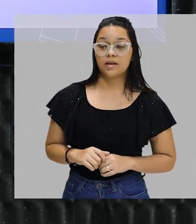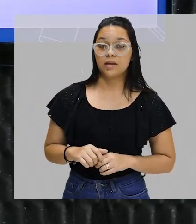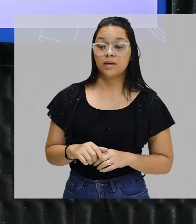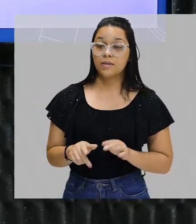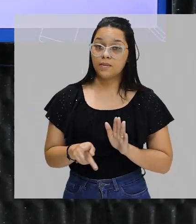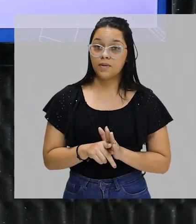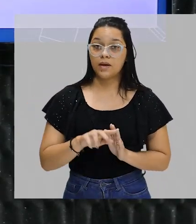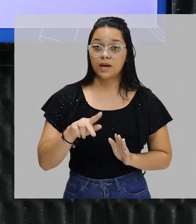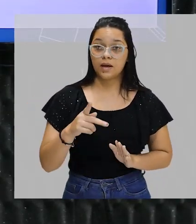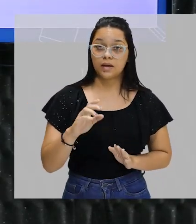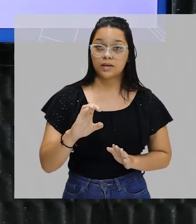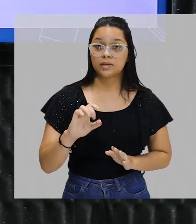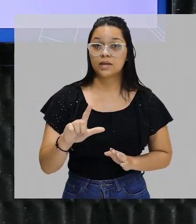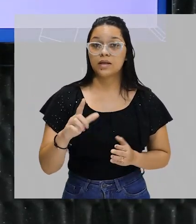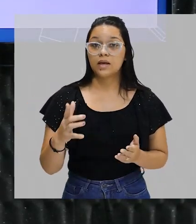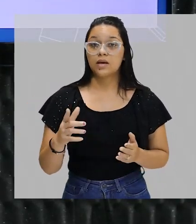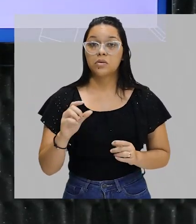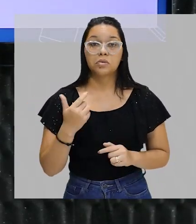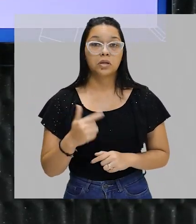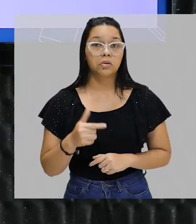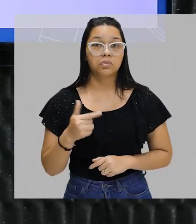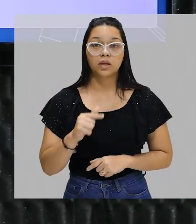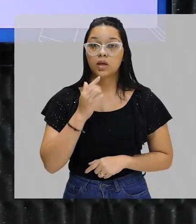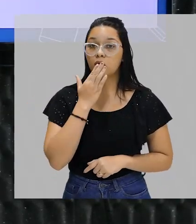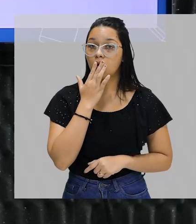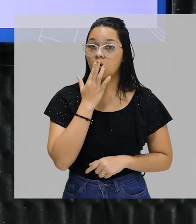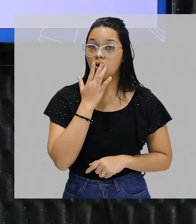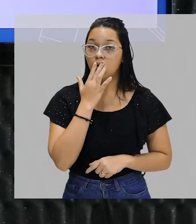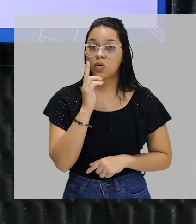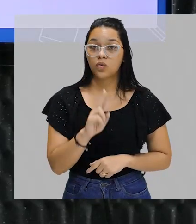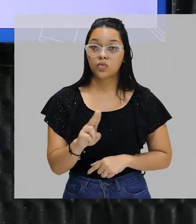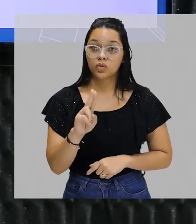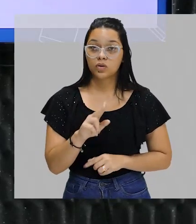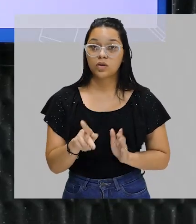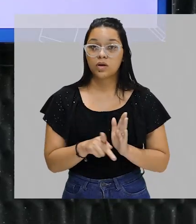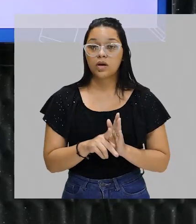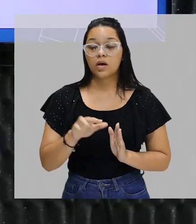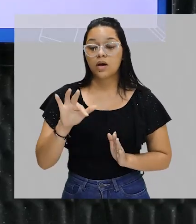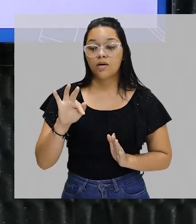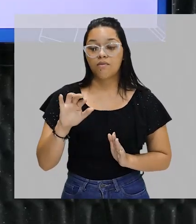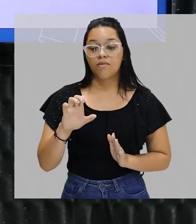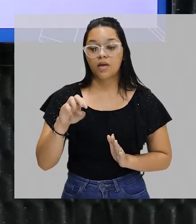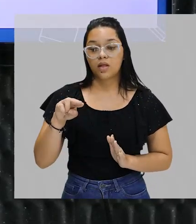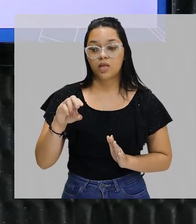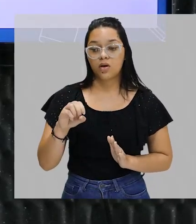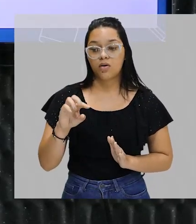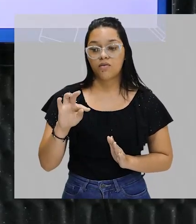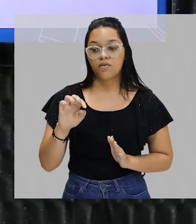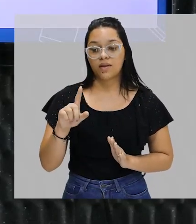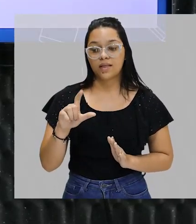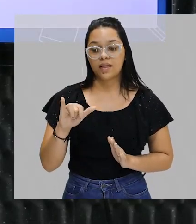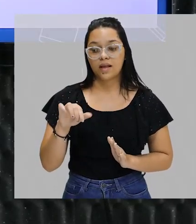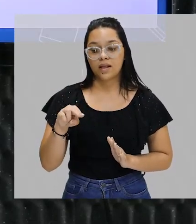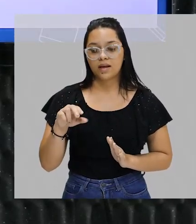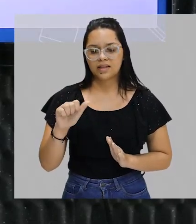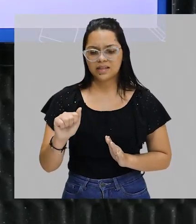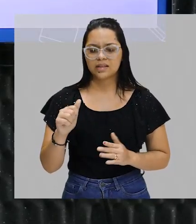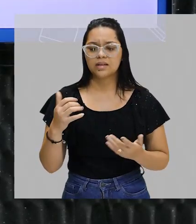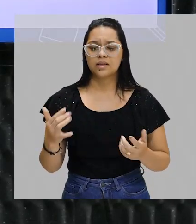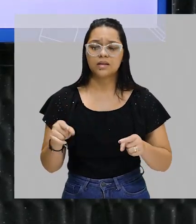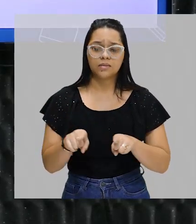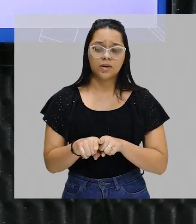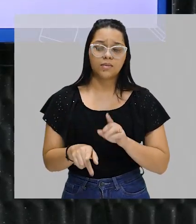de HCl e ela é incolor usando a fenolftaleína. Na bureta, nós temos 50 ml